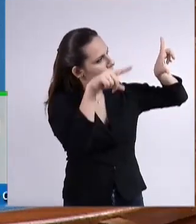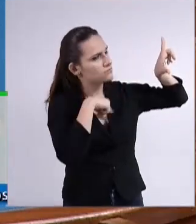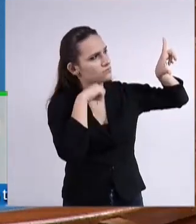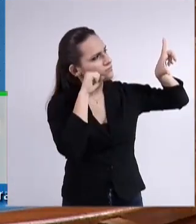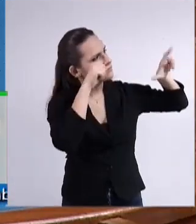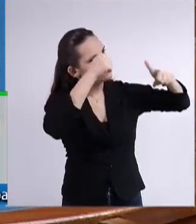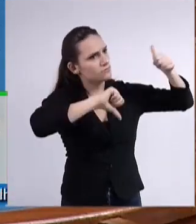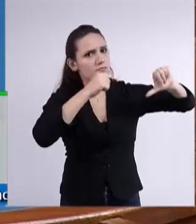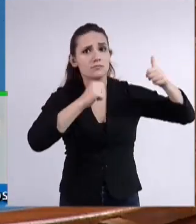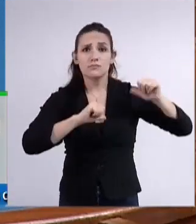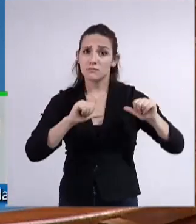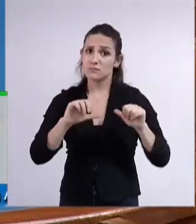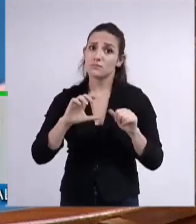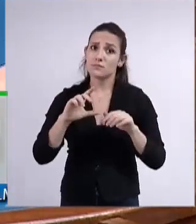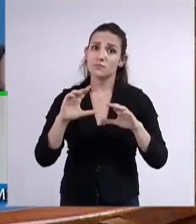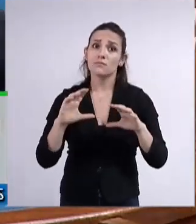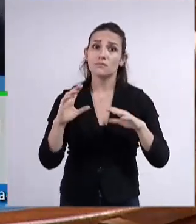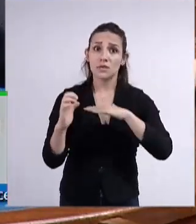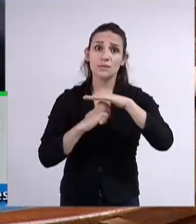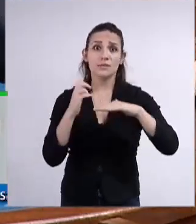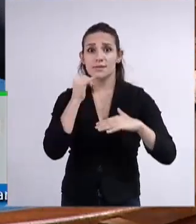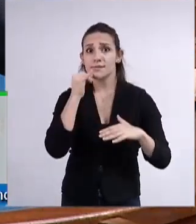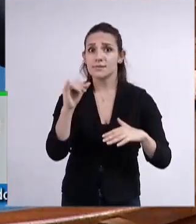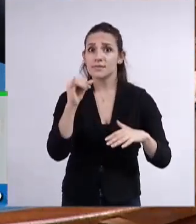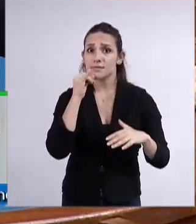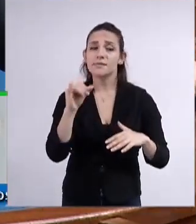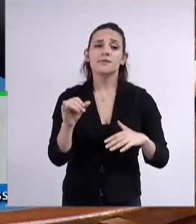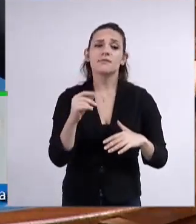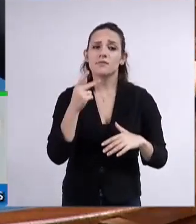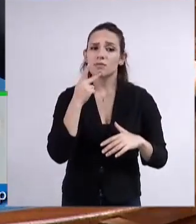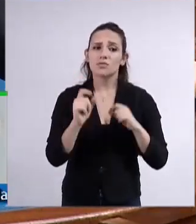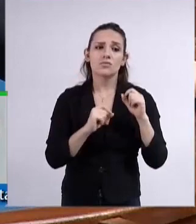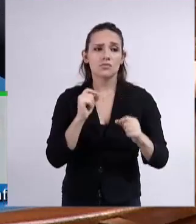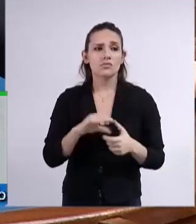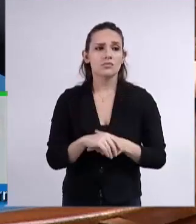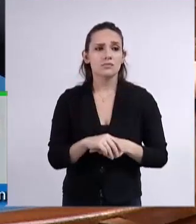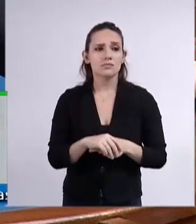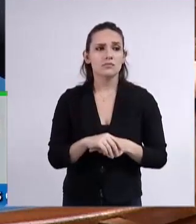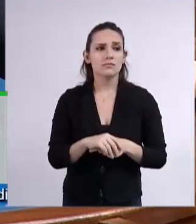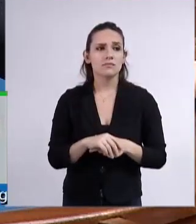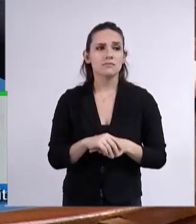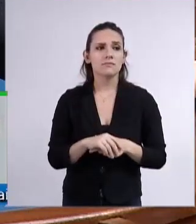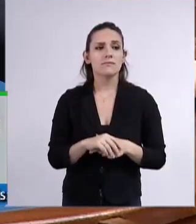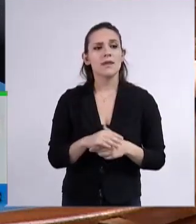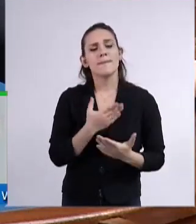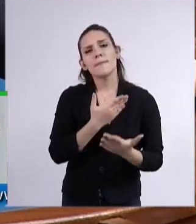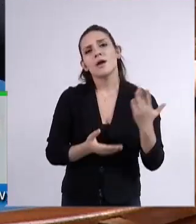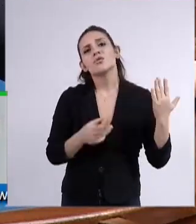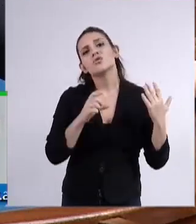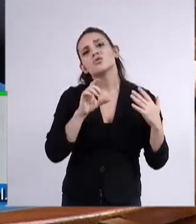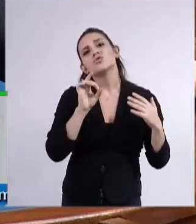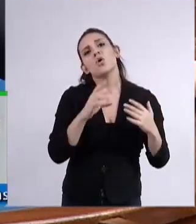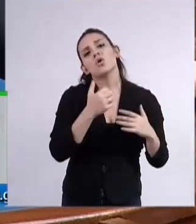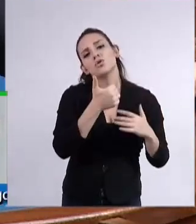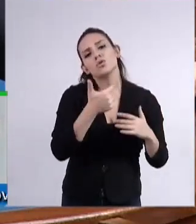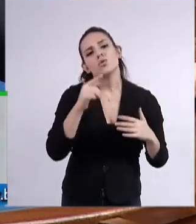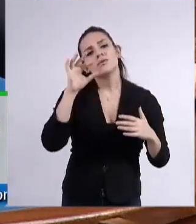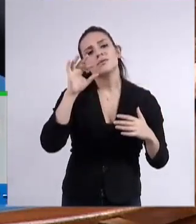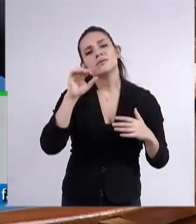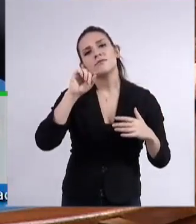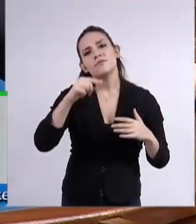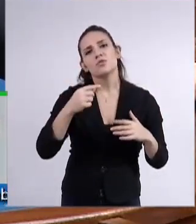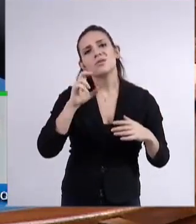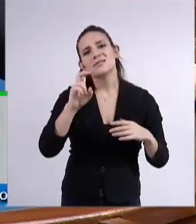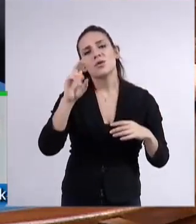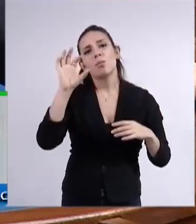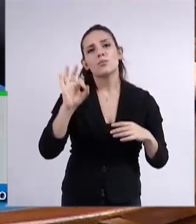empresa muito eficiente, porque pelos dados apresentados, nós temos uma perda de apenas 12,5%. Então,